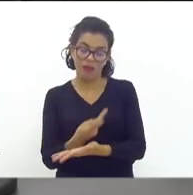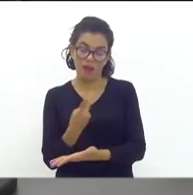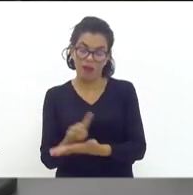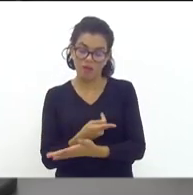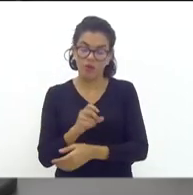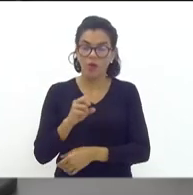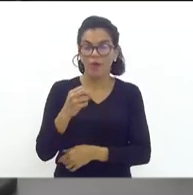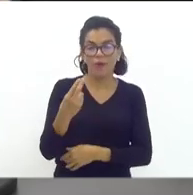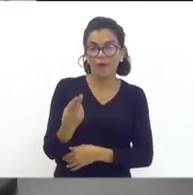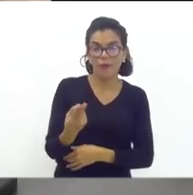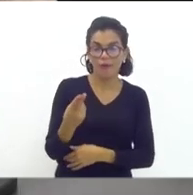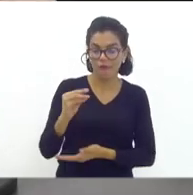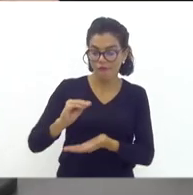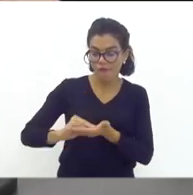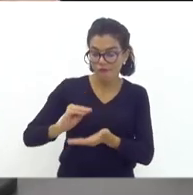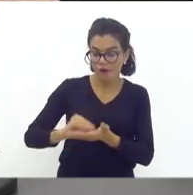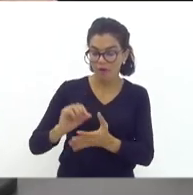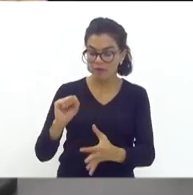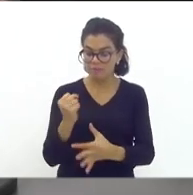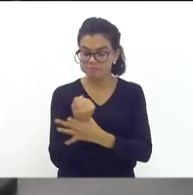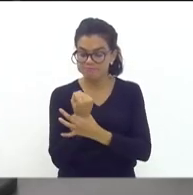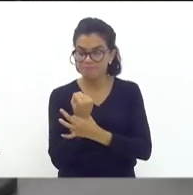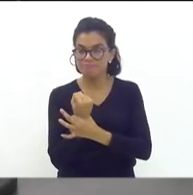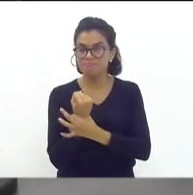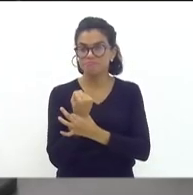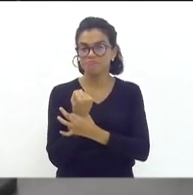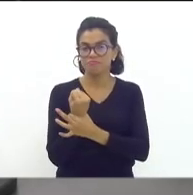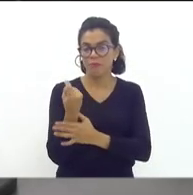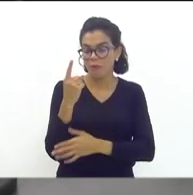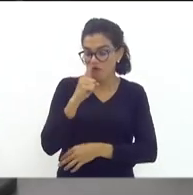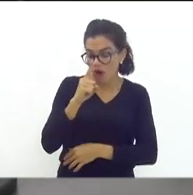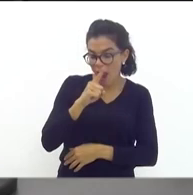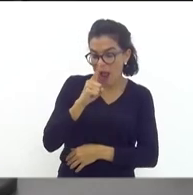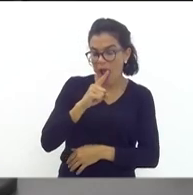seja ela falta de segurança ou